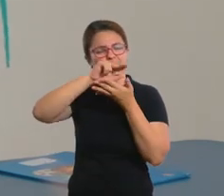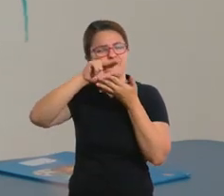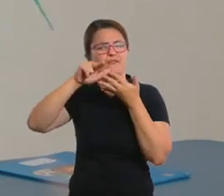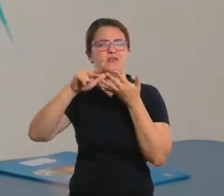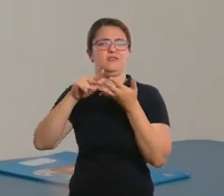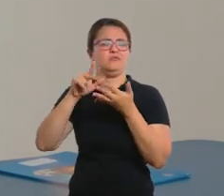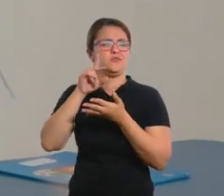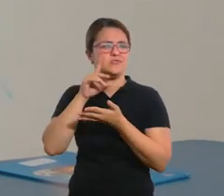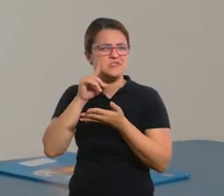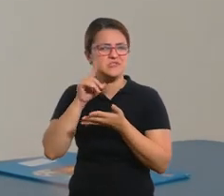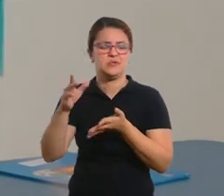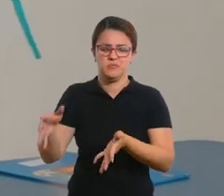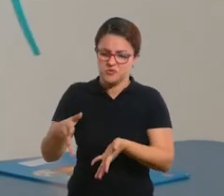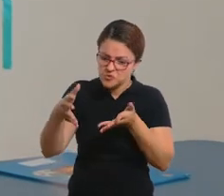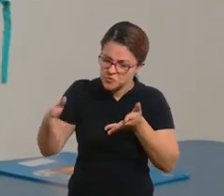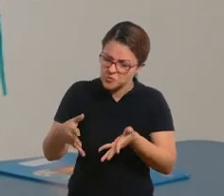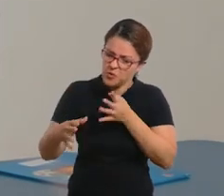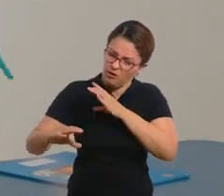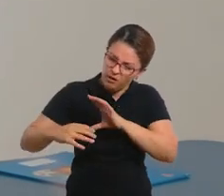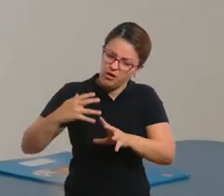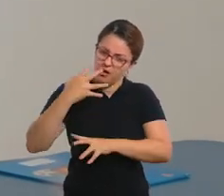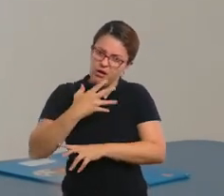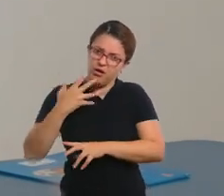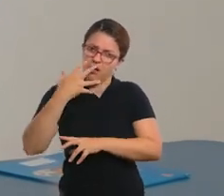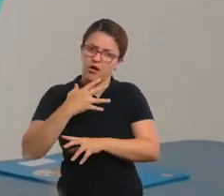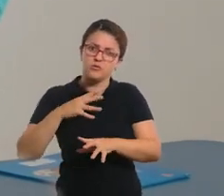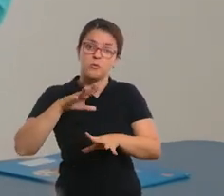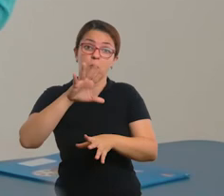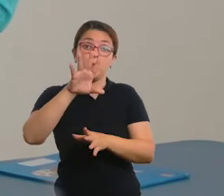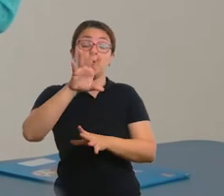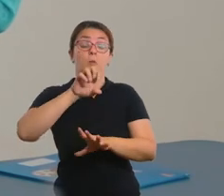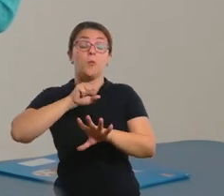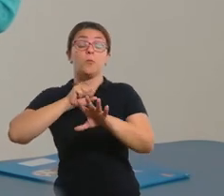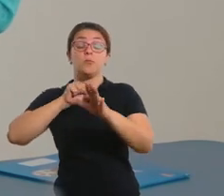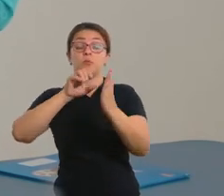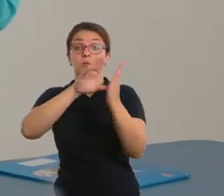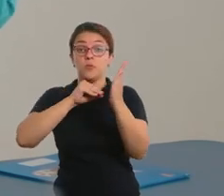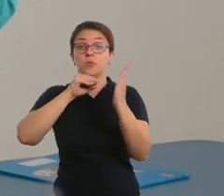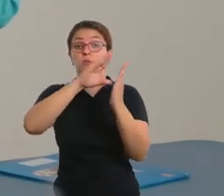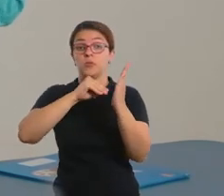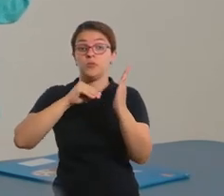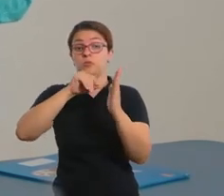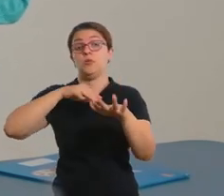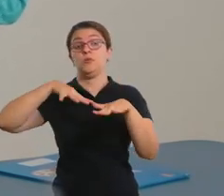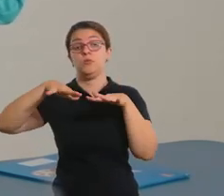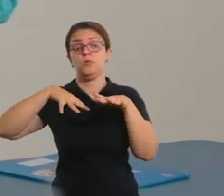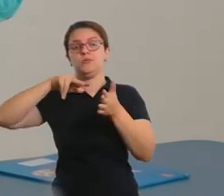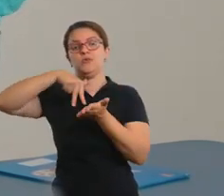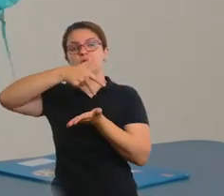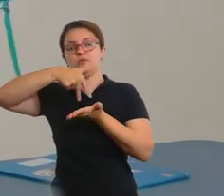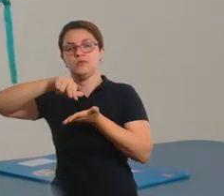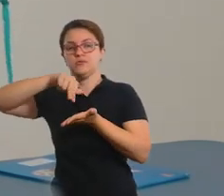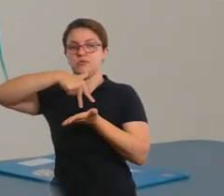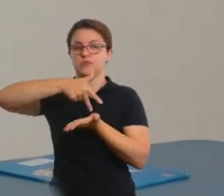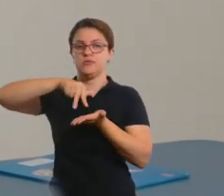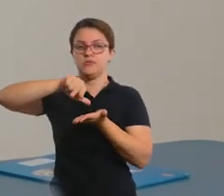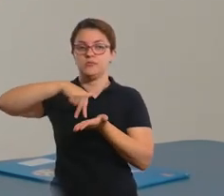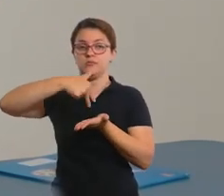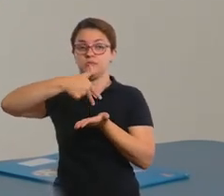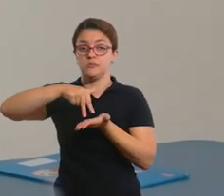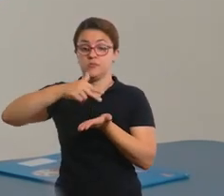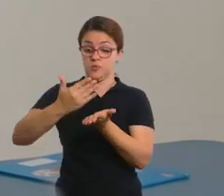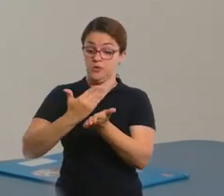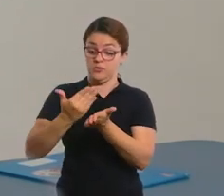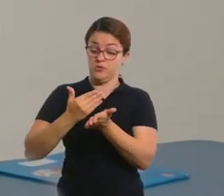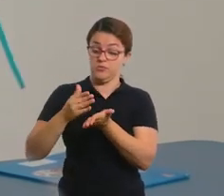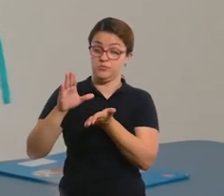quiser, estimule a cantar, estimule a fazer a coreografia, né? E aí na hora do registro, você ajuda ela a